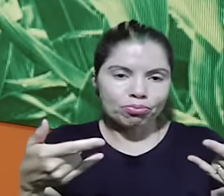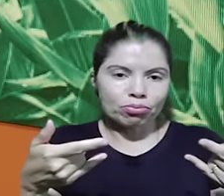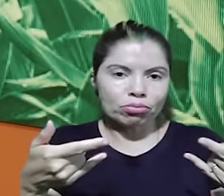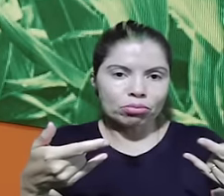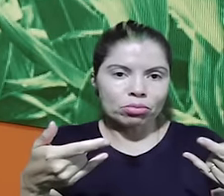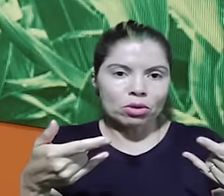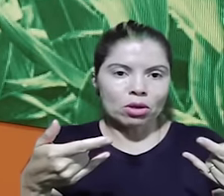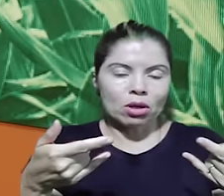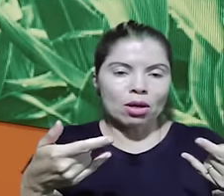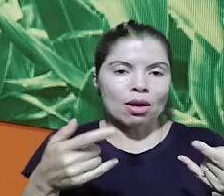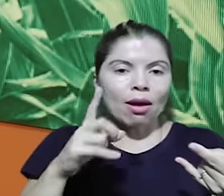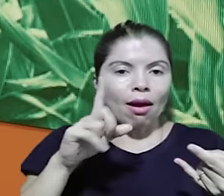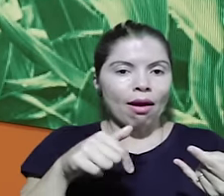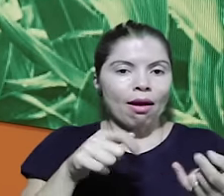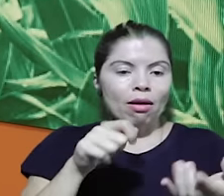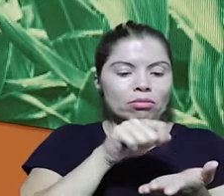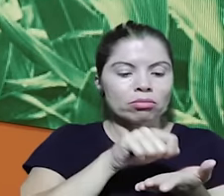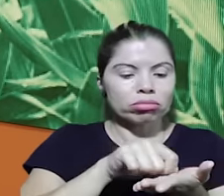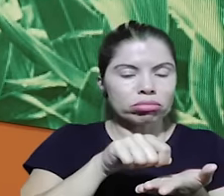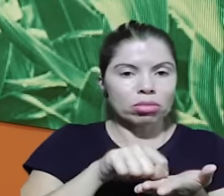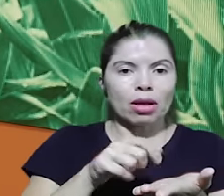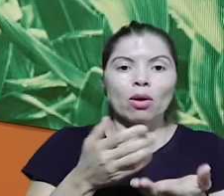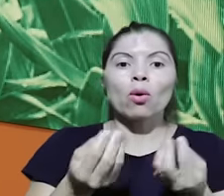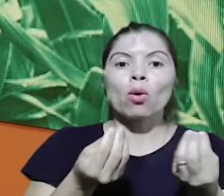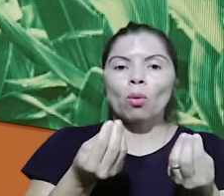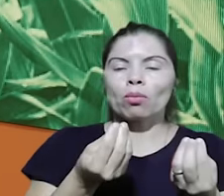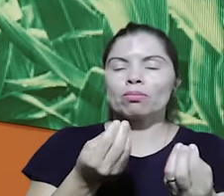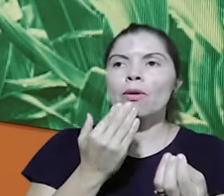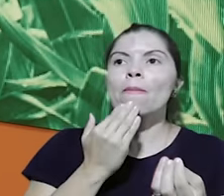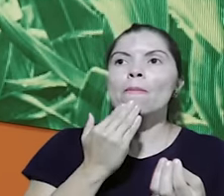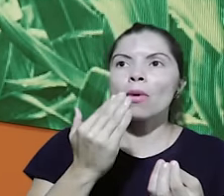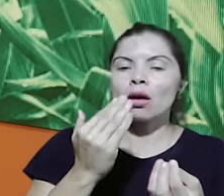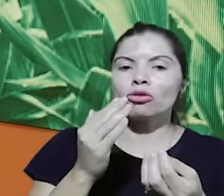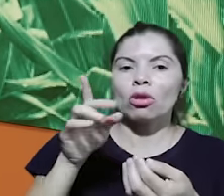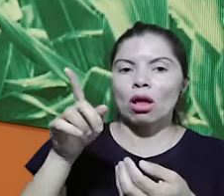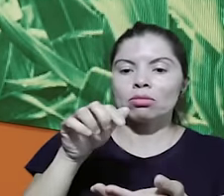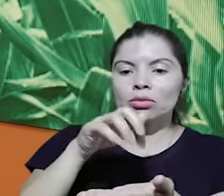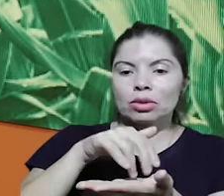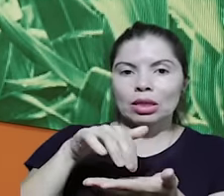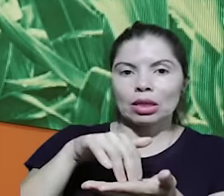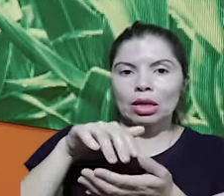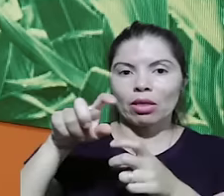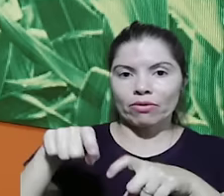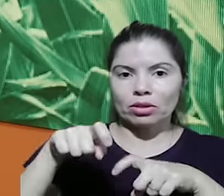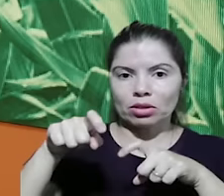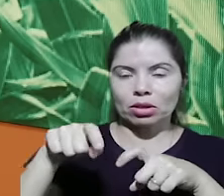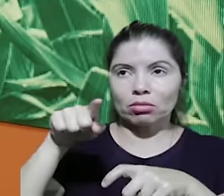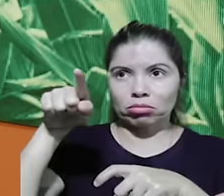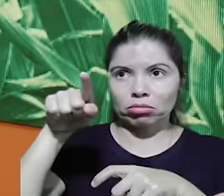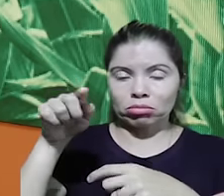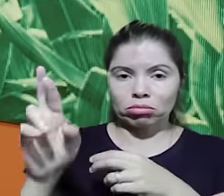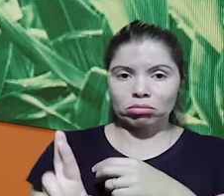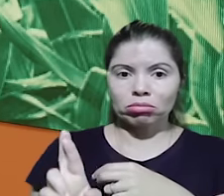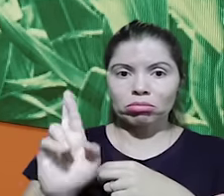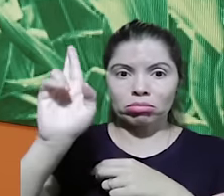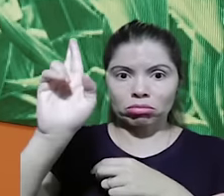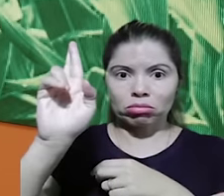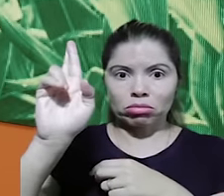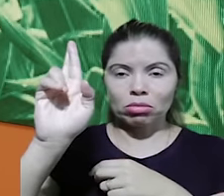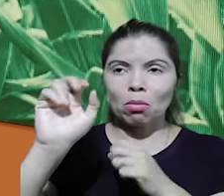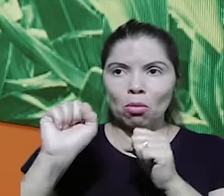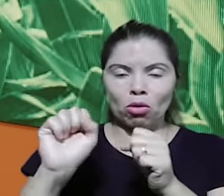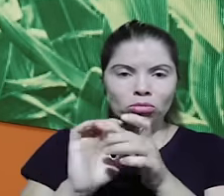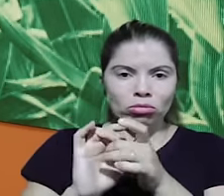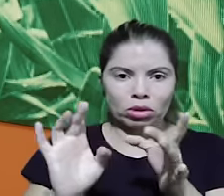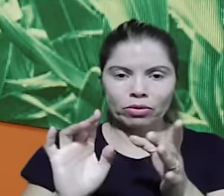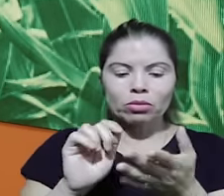então hoje ele faz uma solicitação pra Secretaria da Fazenda Aonde a secretaria da fazenda dá uma autorização